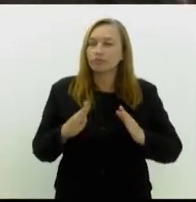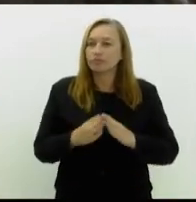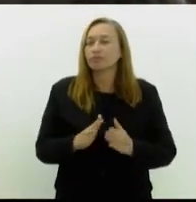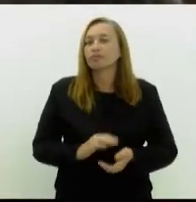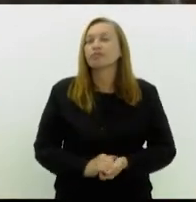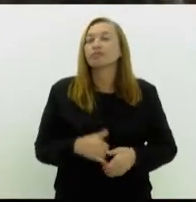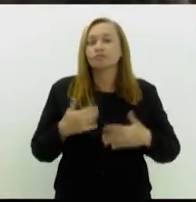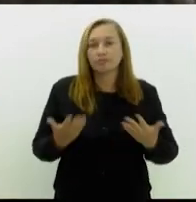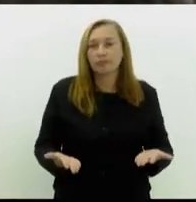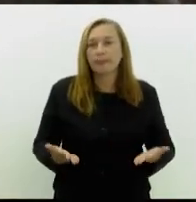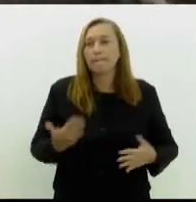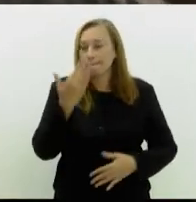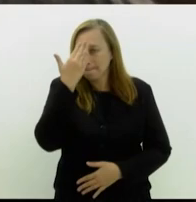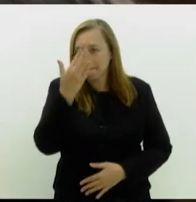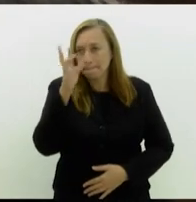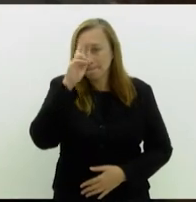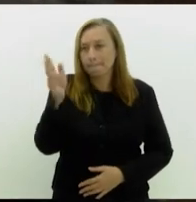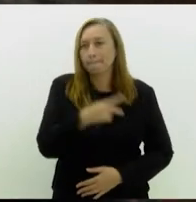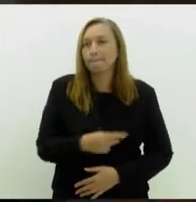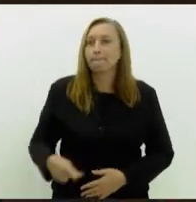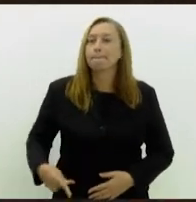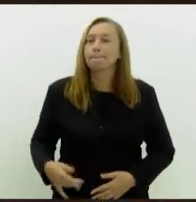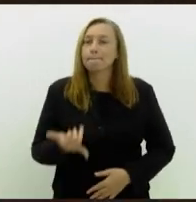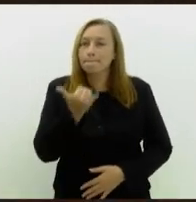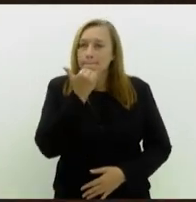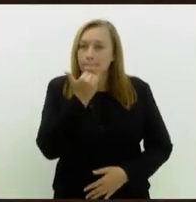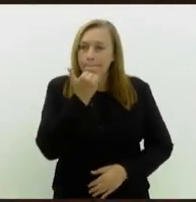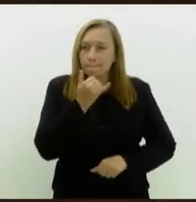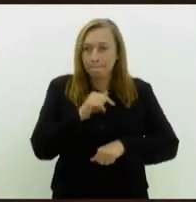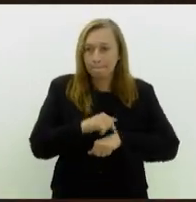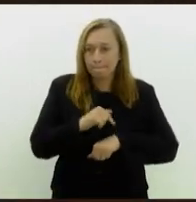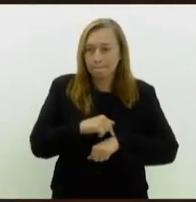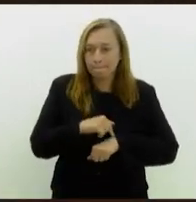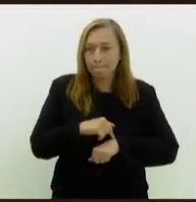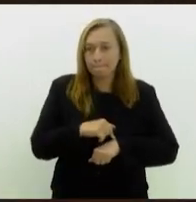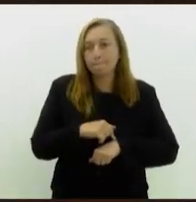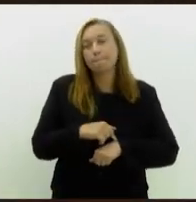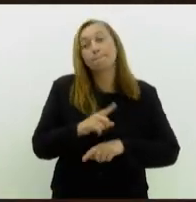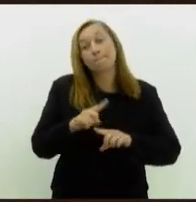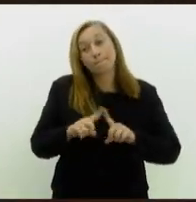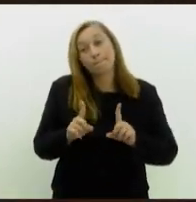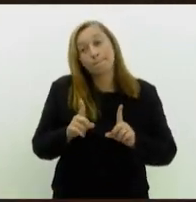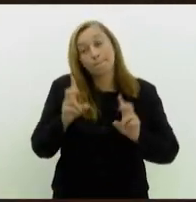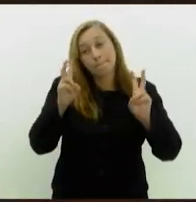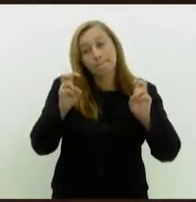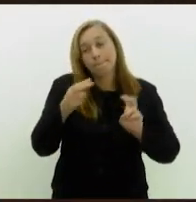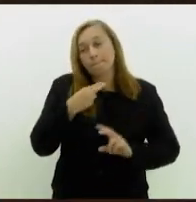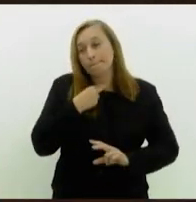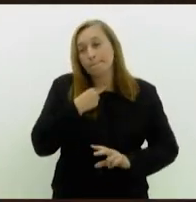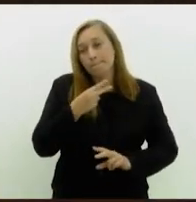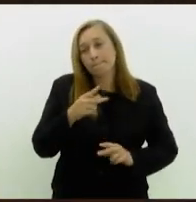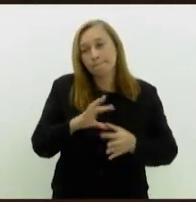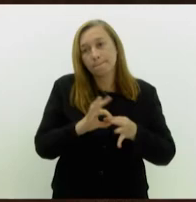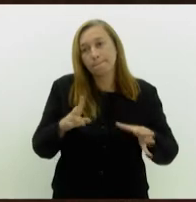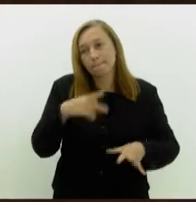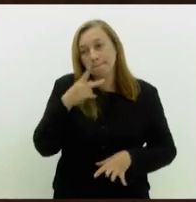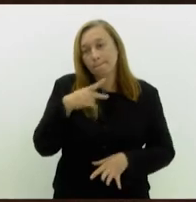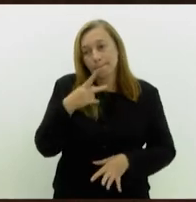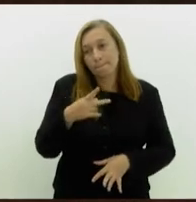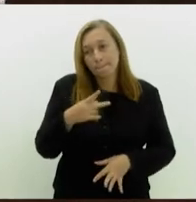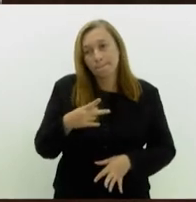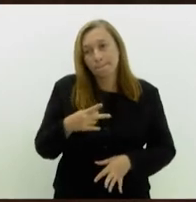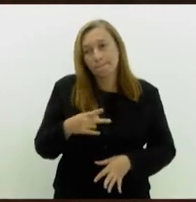casas então muito obrigada senhora presidenta Desculpe por me estender mas era um caso que a gente não pode deixar de falar no